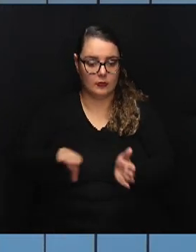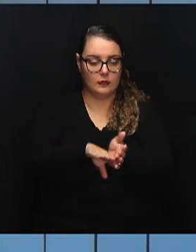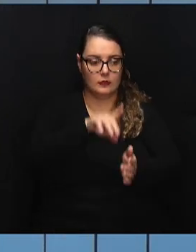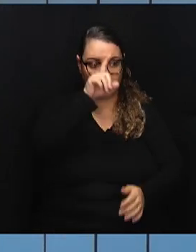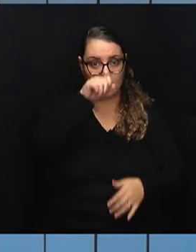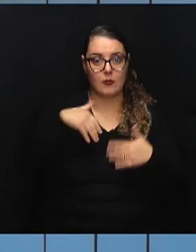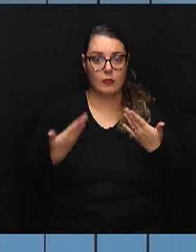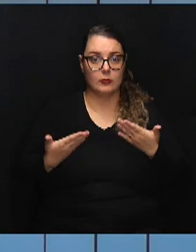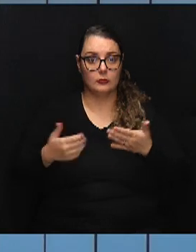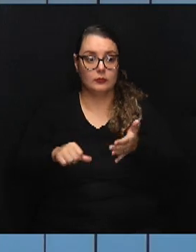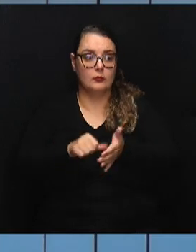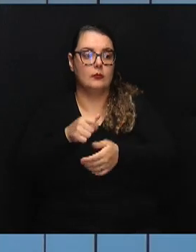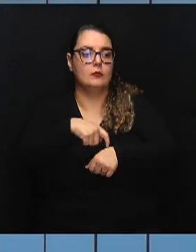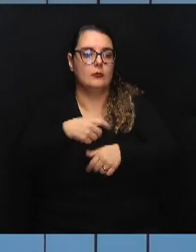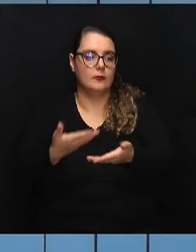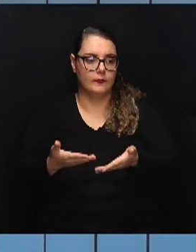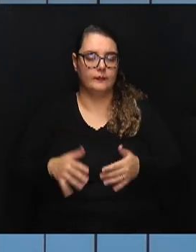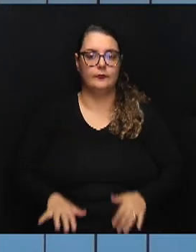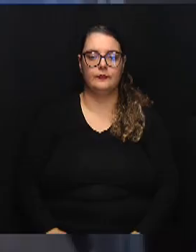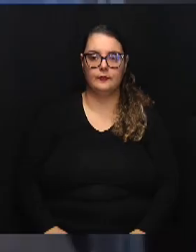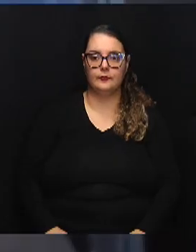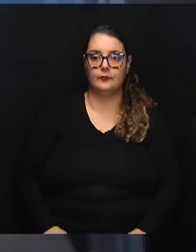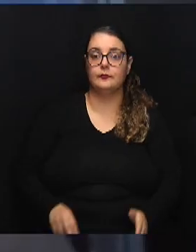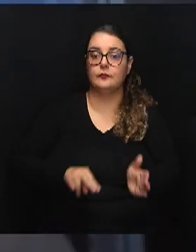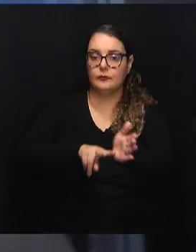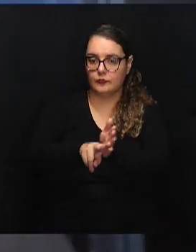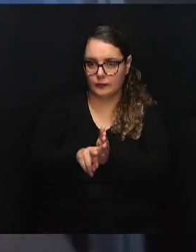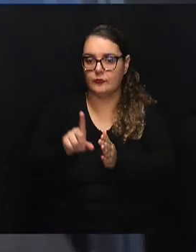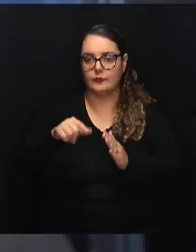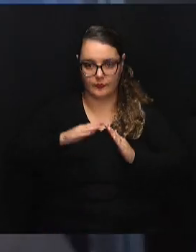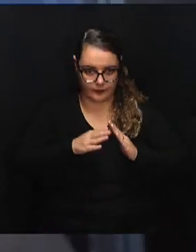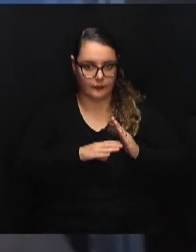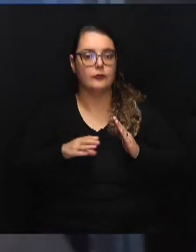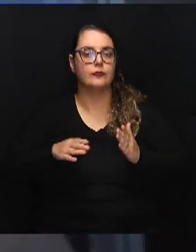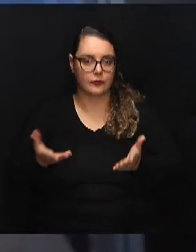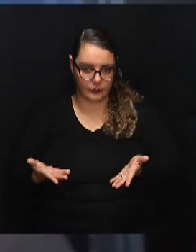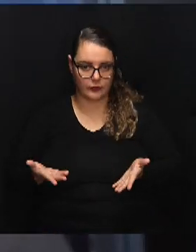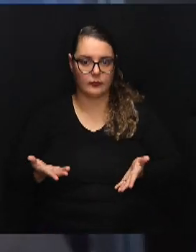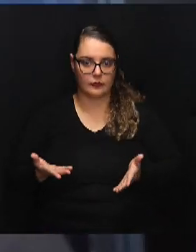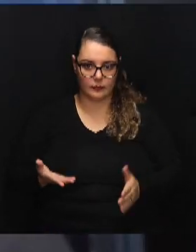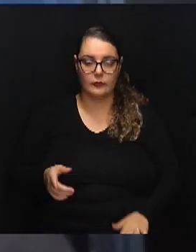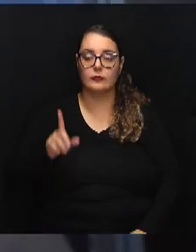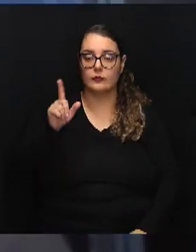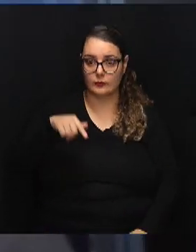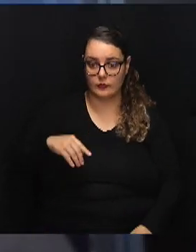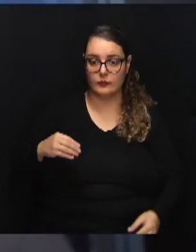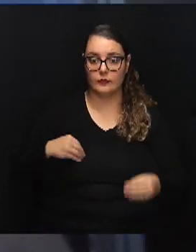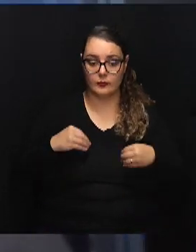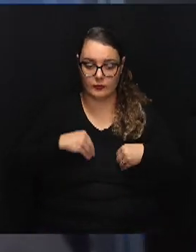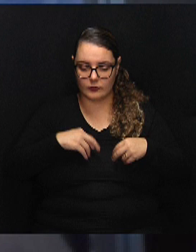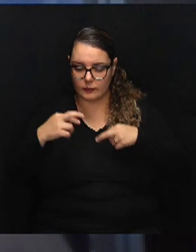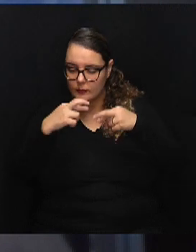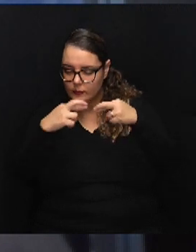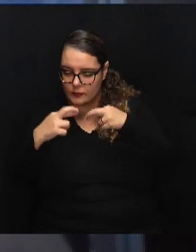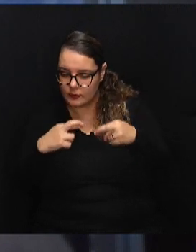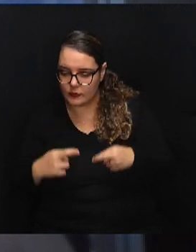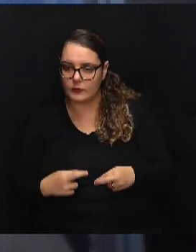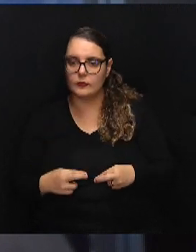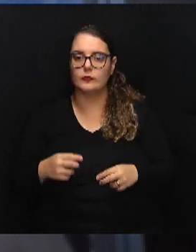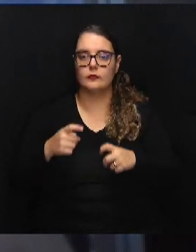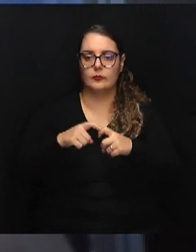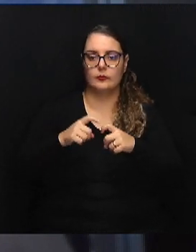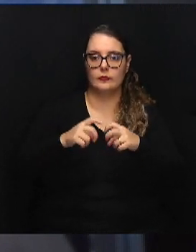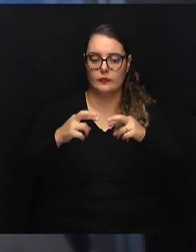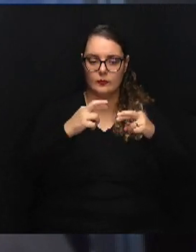primeiro passo? O diagnóstico é clínico, né? Então, o diagnóstico é com o exame clínico. O médico vai examinar,